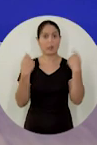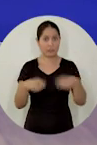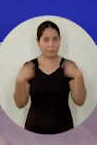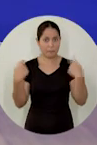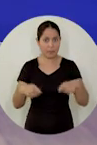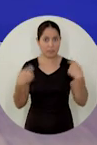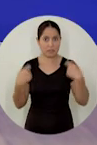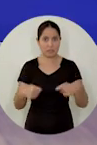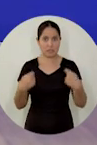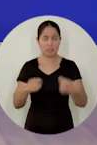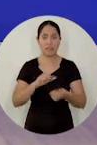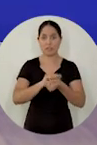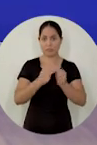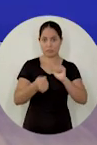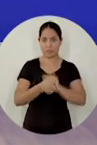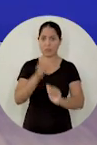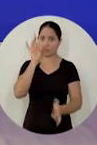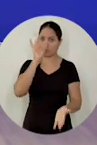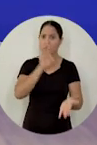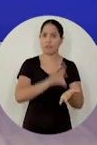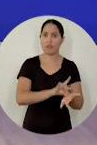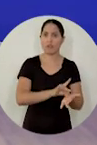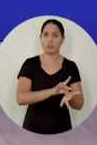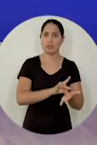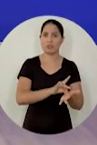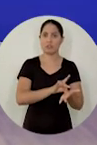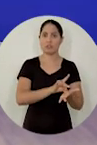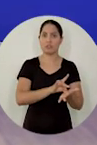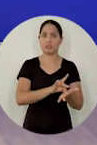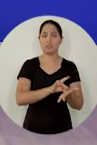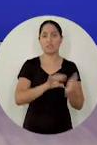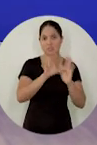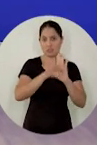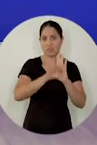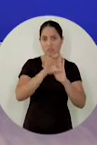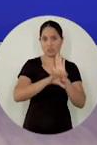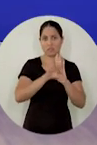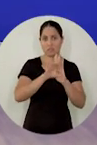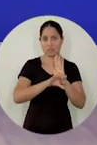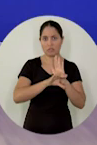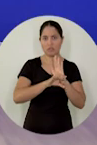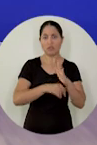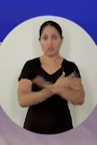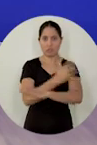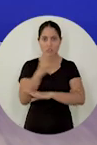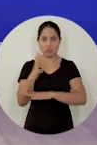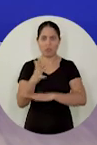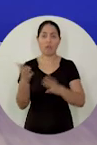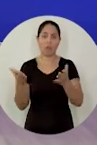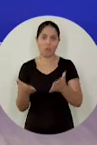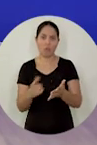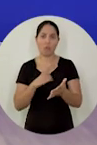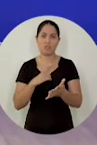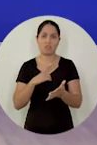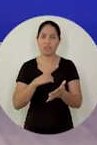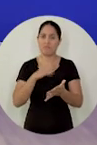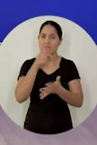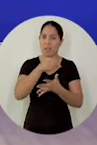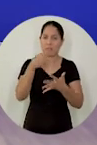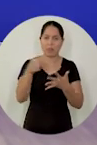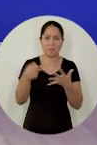mais necessário a implementação real e efetiva deste conceito pelos setores produtivos, pois